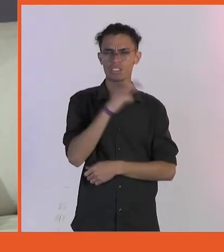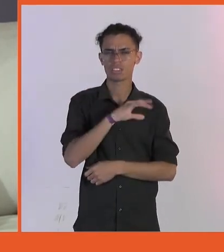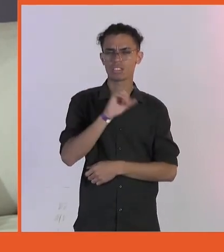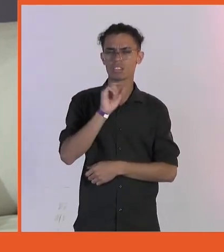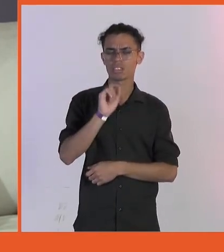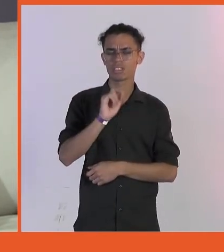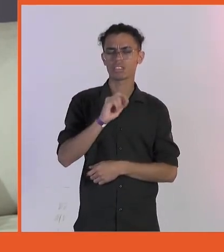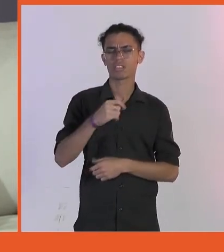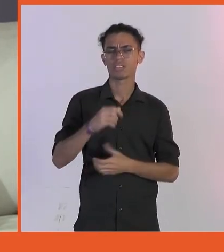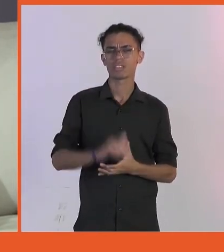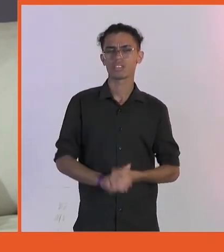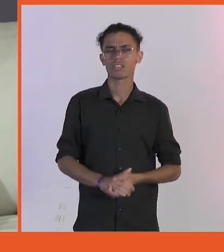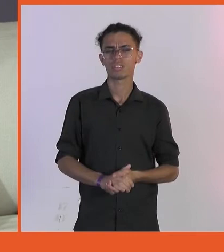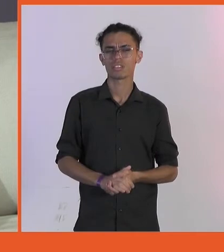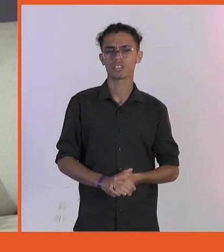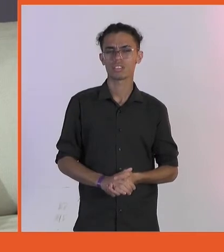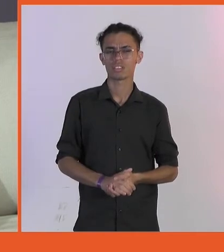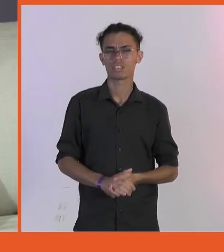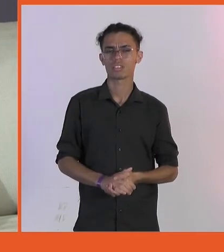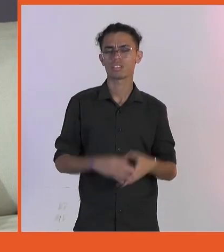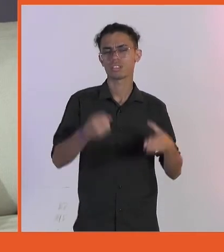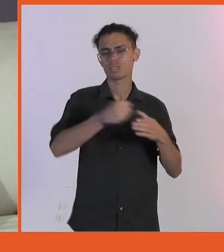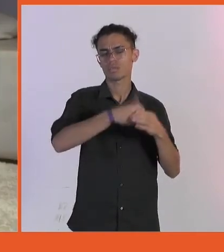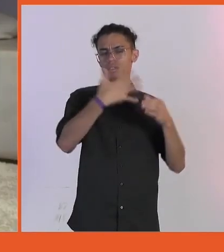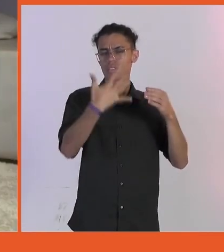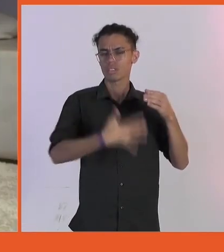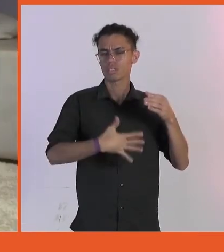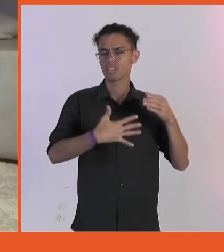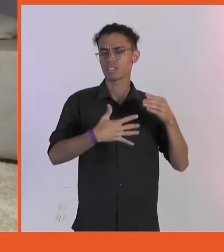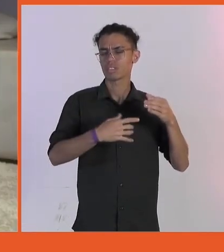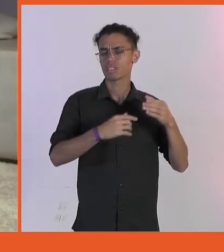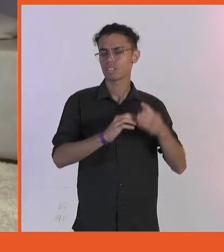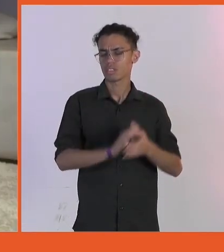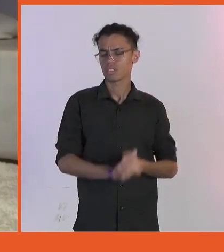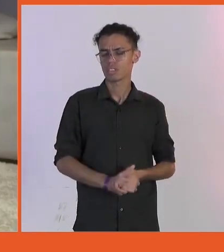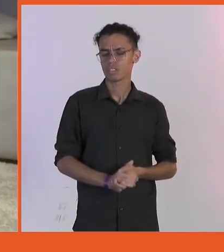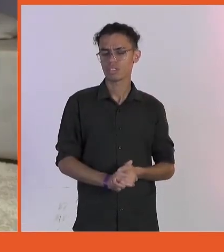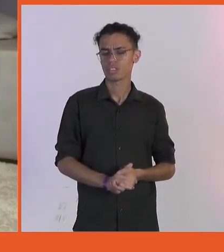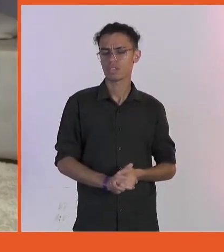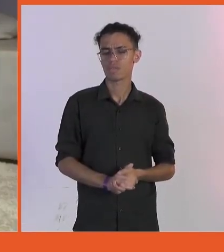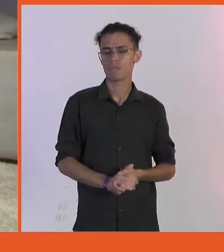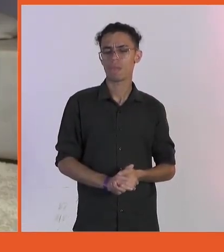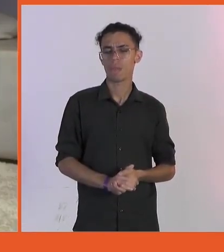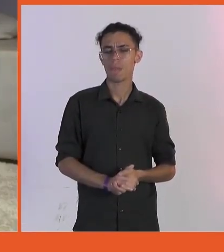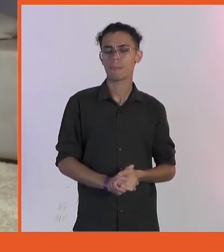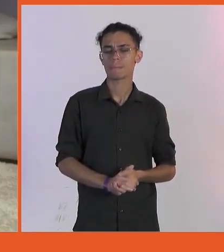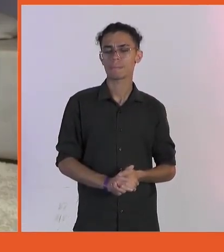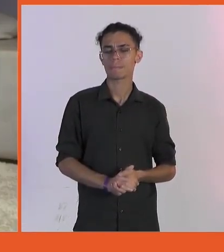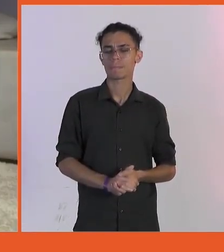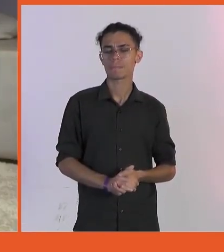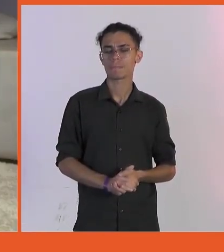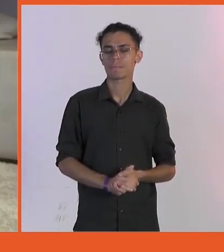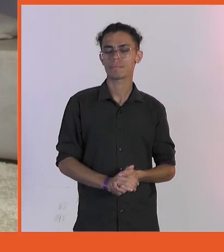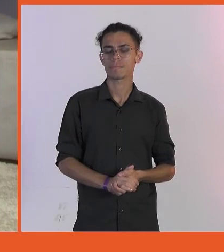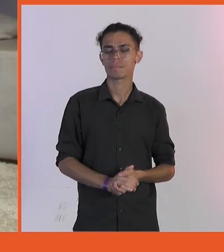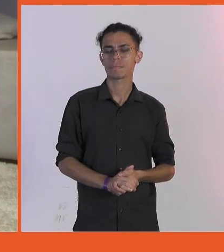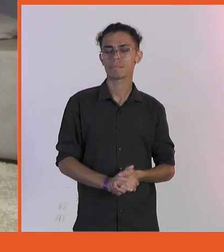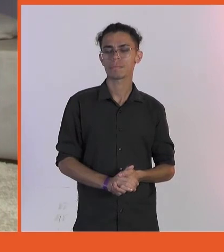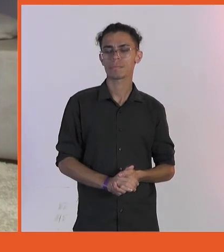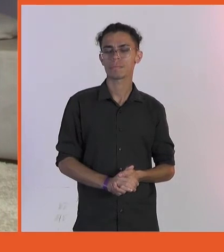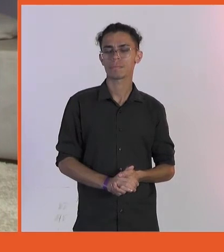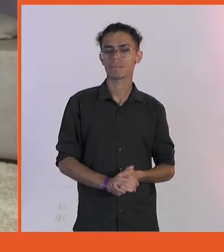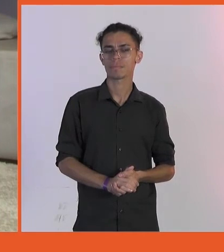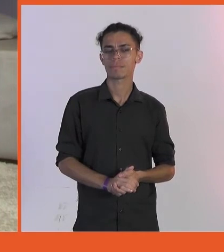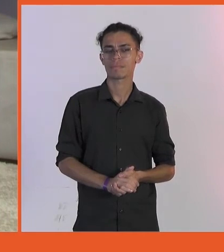que pensar também, assim, né? Eu só queria fazer um parênteses aqui, que eu acho que assim, ó. O barco do conteúdo rápido já partiu,